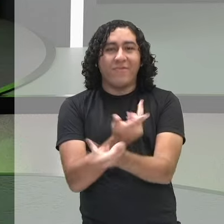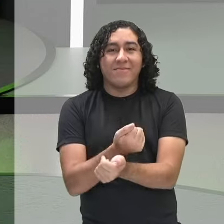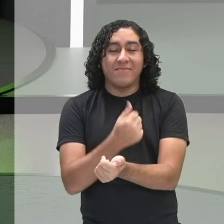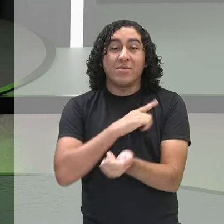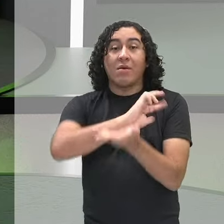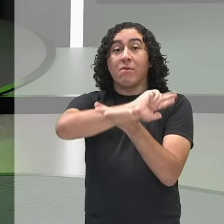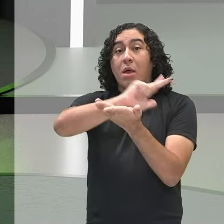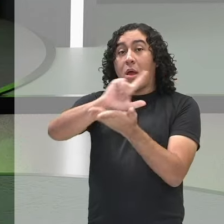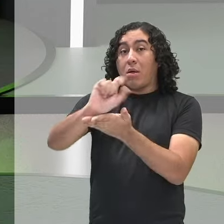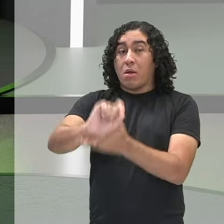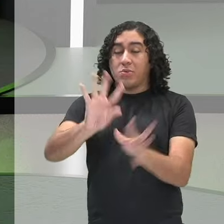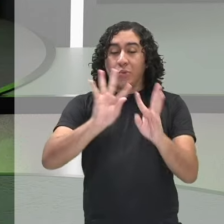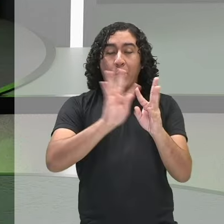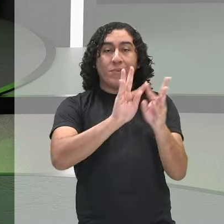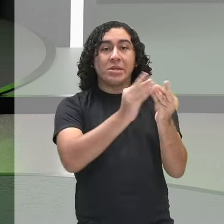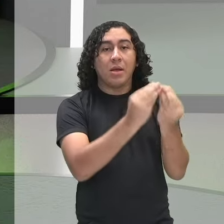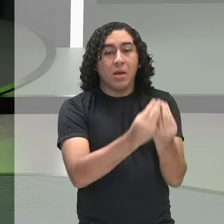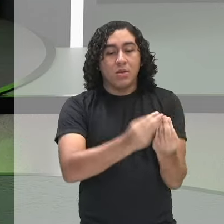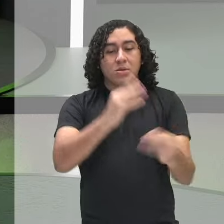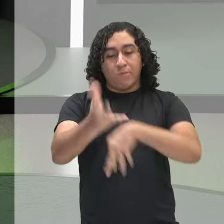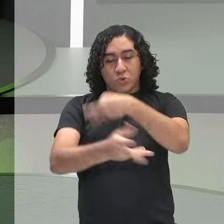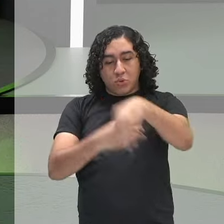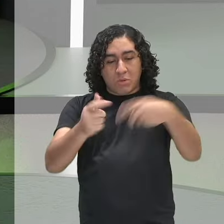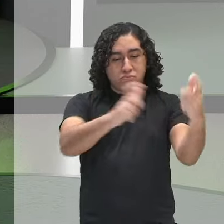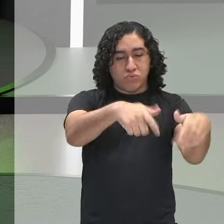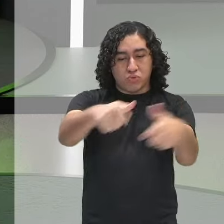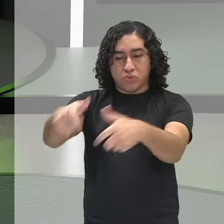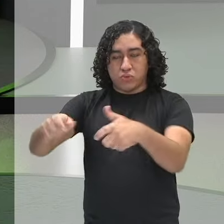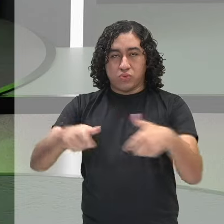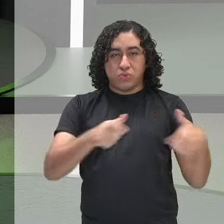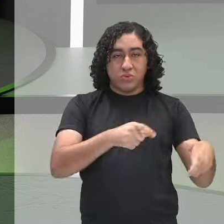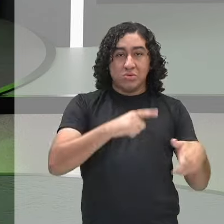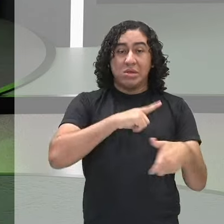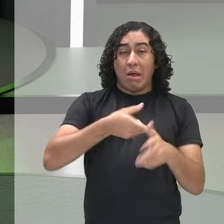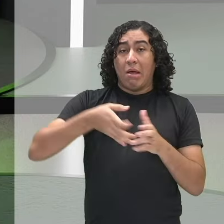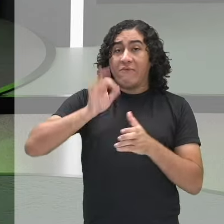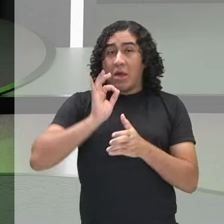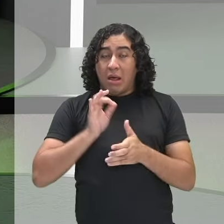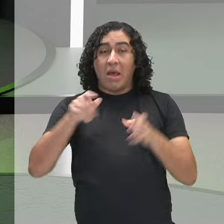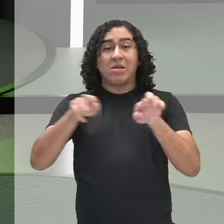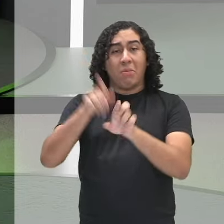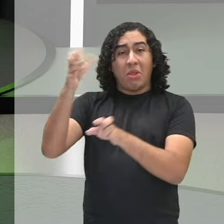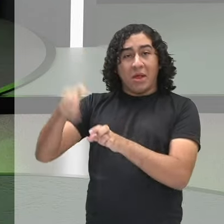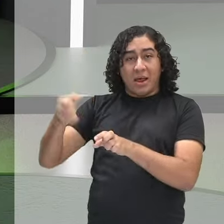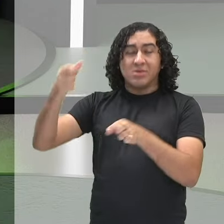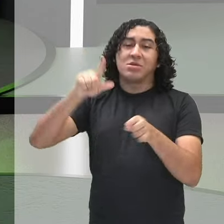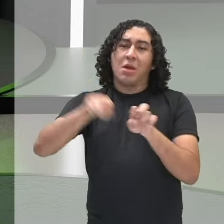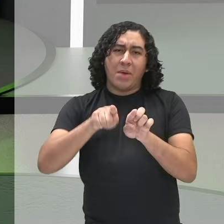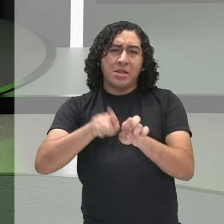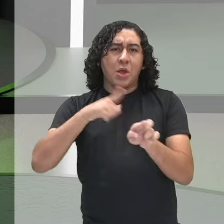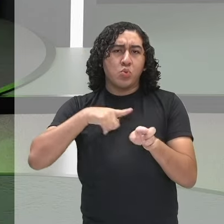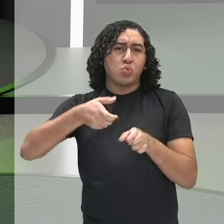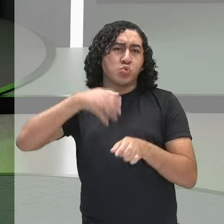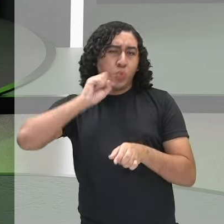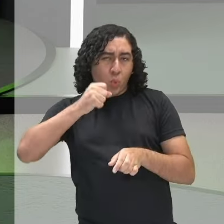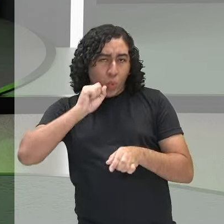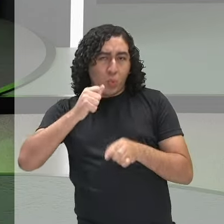aí substâncias que estão misturadas. Nós temos ali um café, nós temos um leite, nós temos um suco ali em